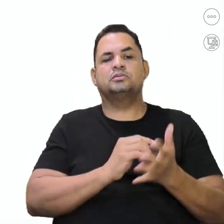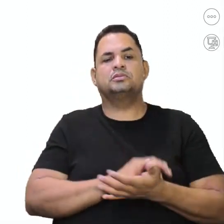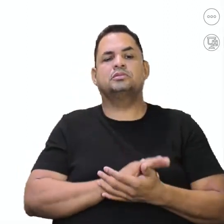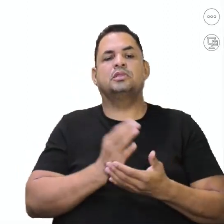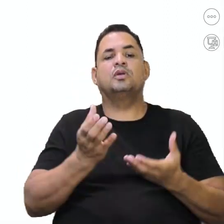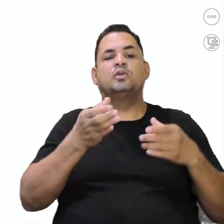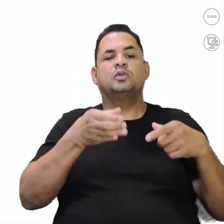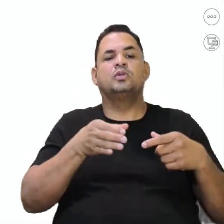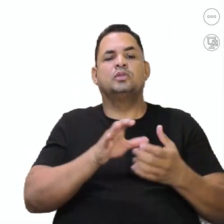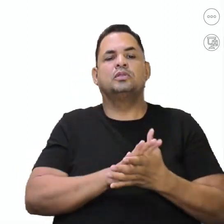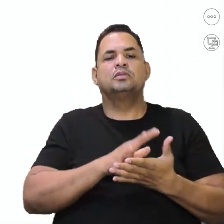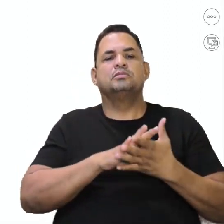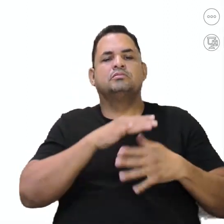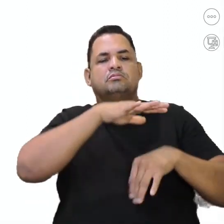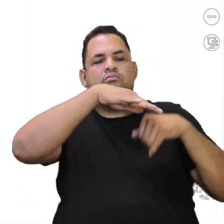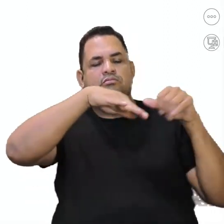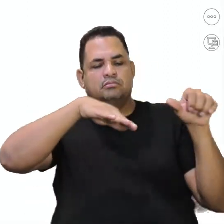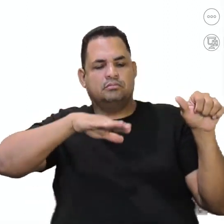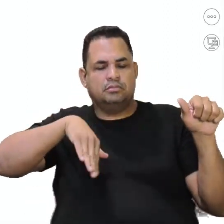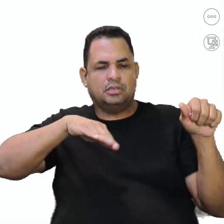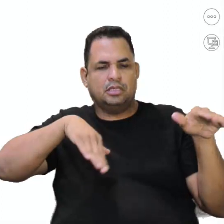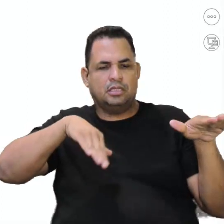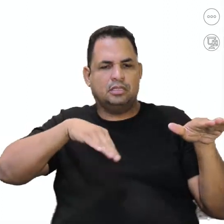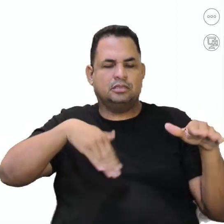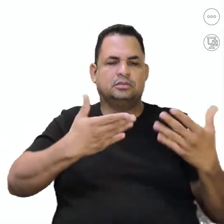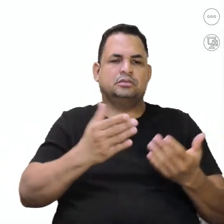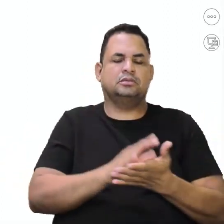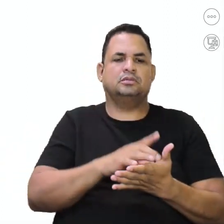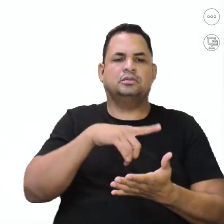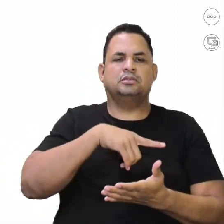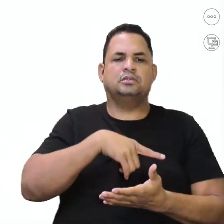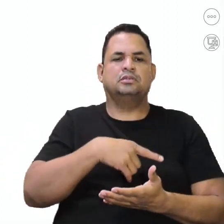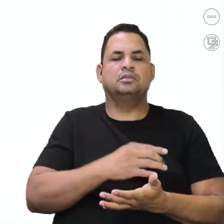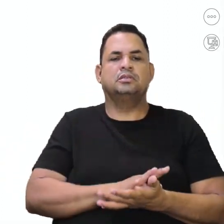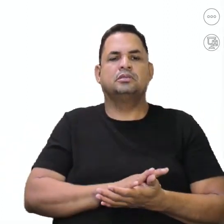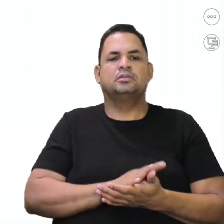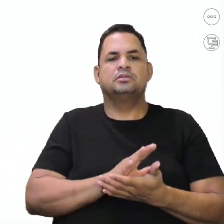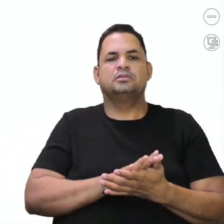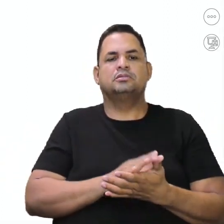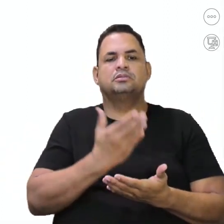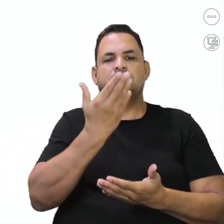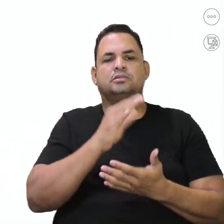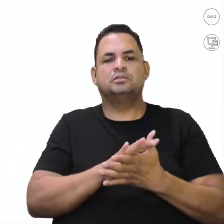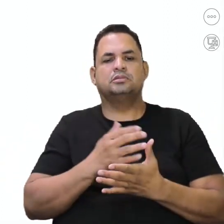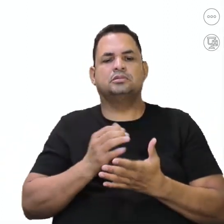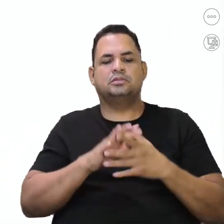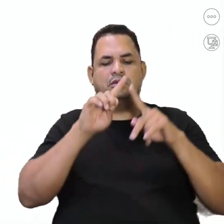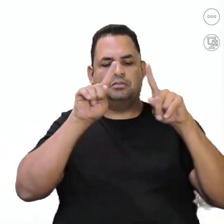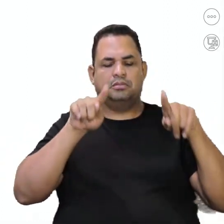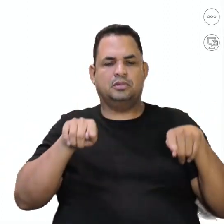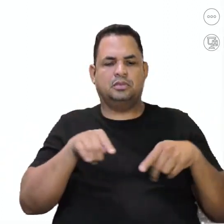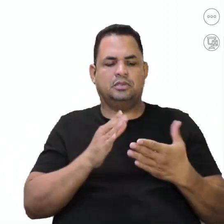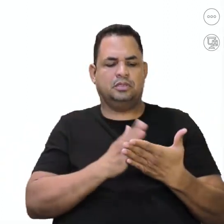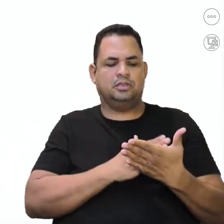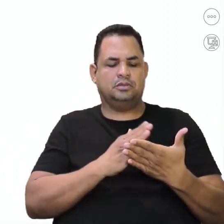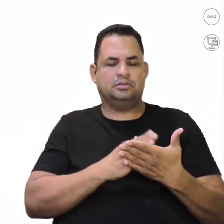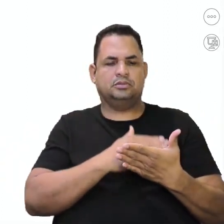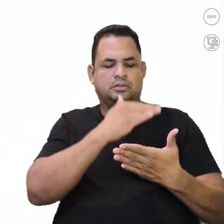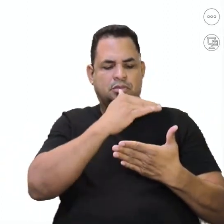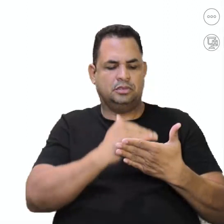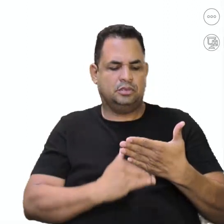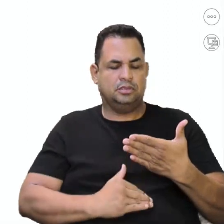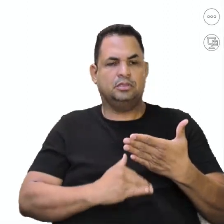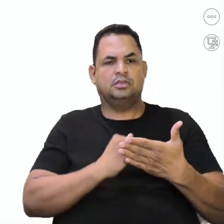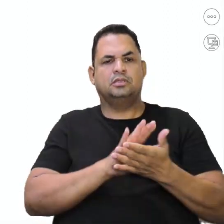Caribe é um local paradisíaco, com praias, enfim. Então, a gente imagina que isso é um folheto de viagem, já falei para vocês, mas você